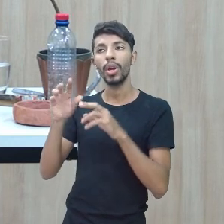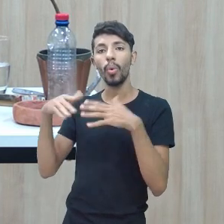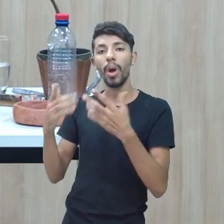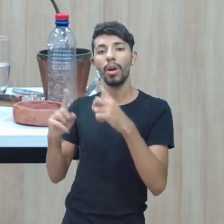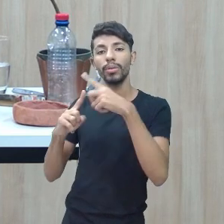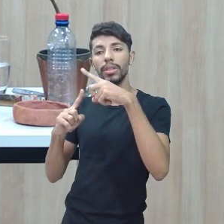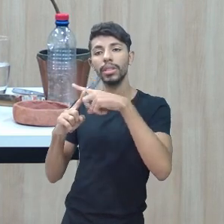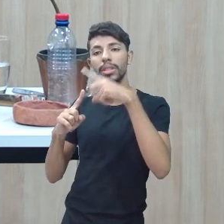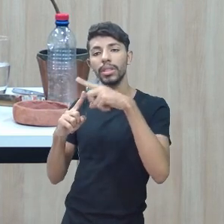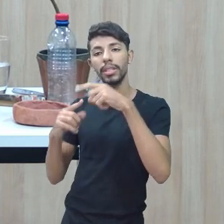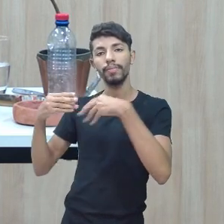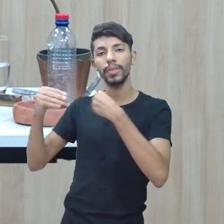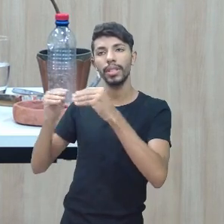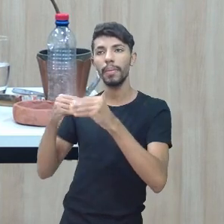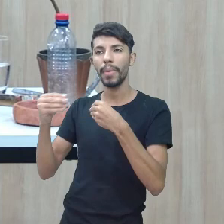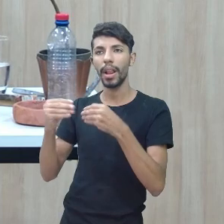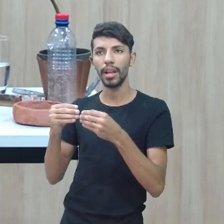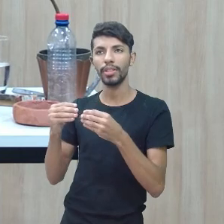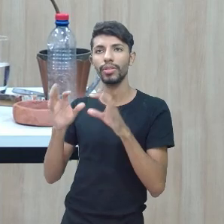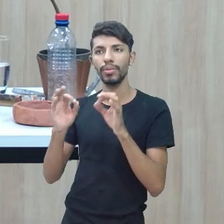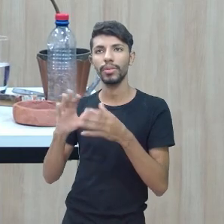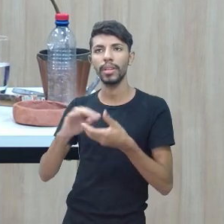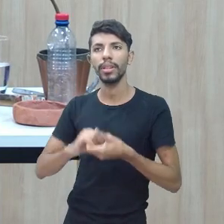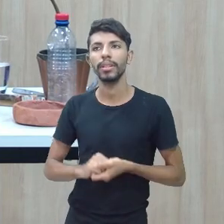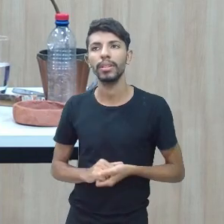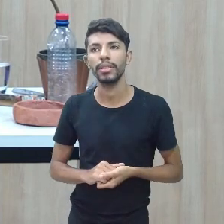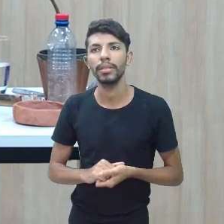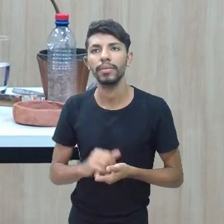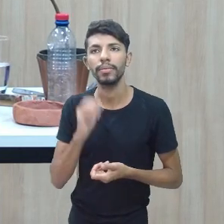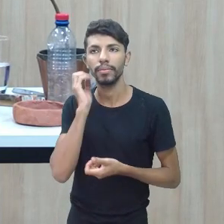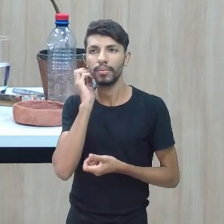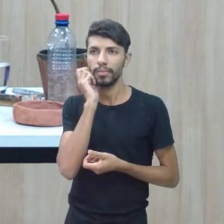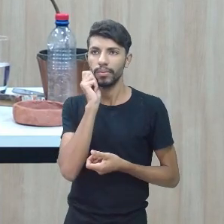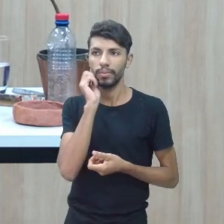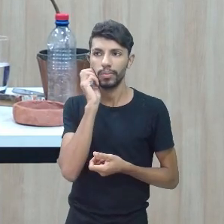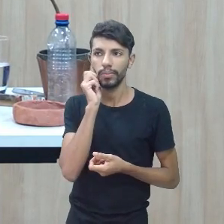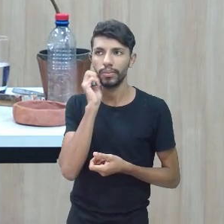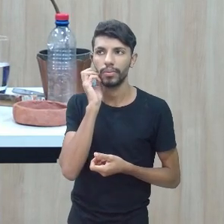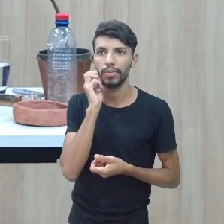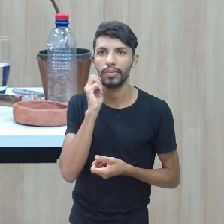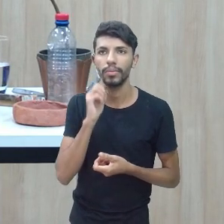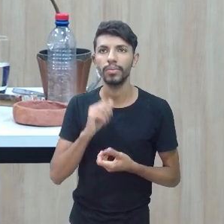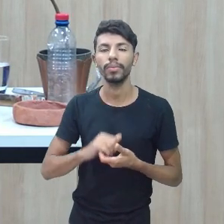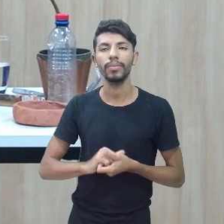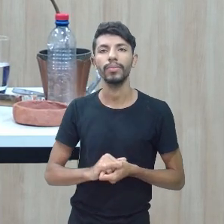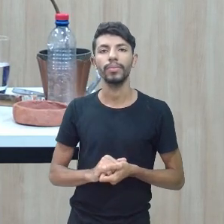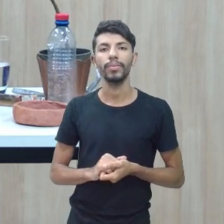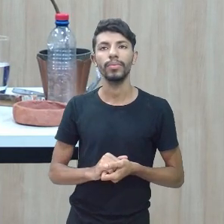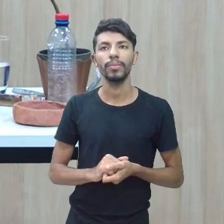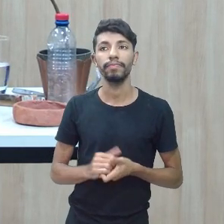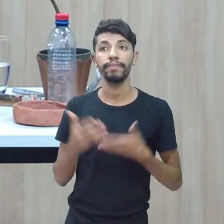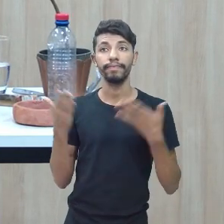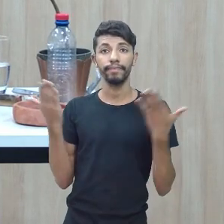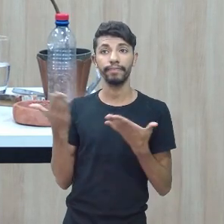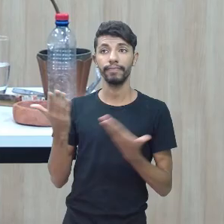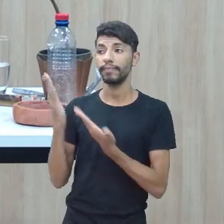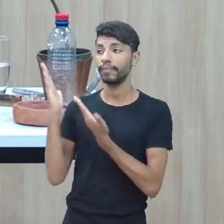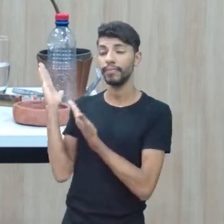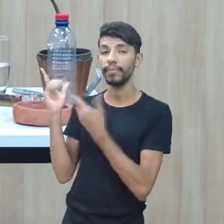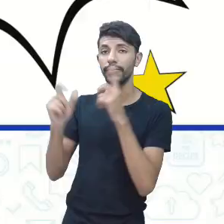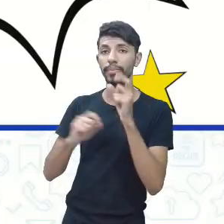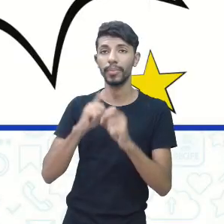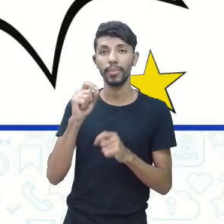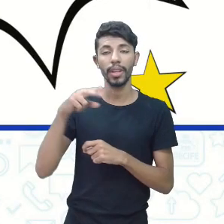material sintético ele é. Vamos mais. Passei 2 aqui, deixa eu ver se eu volto. Pronto. A questão aí do